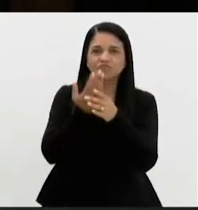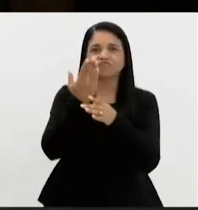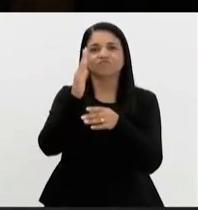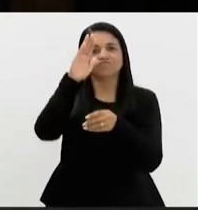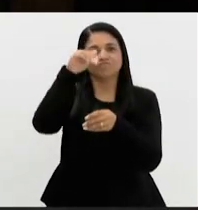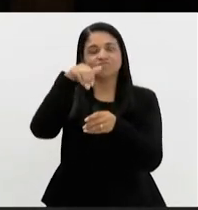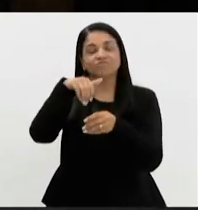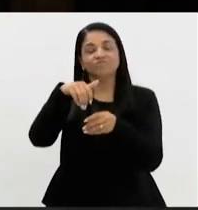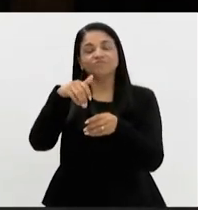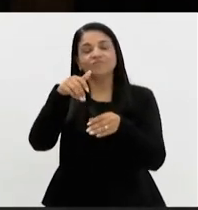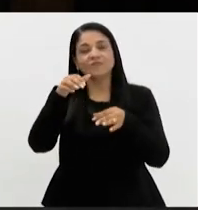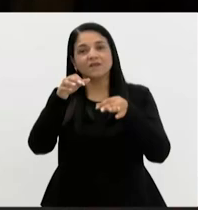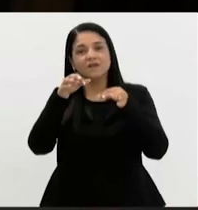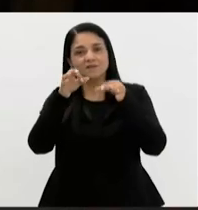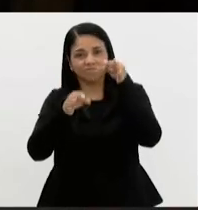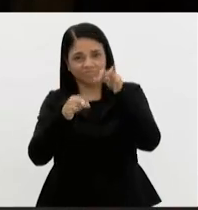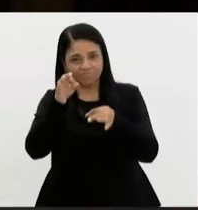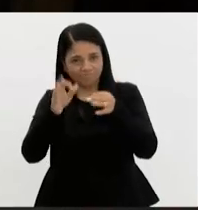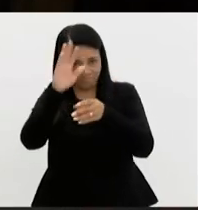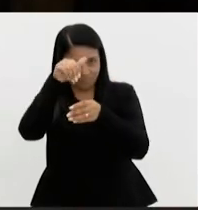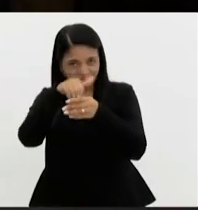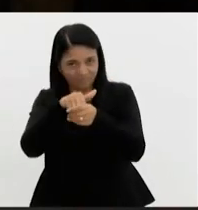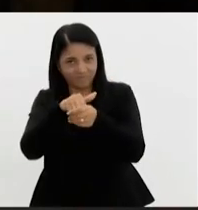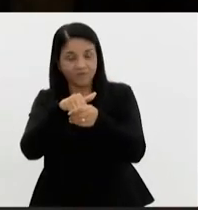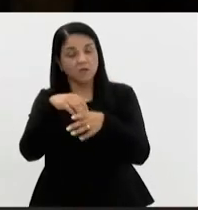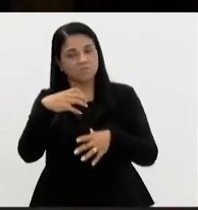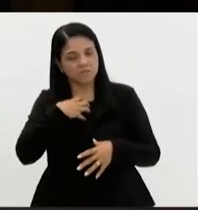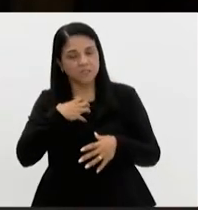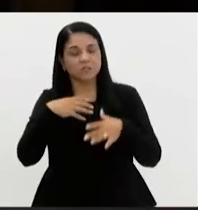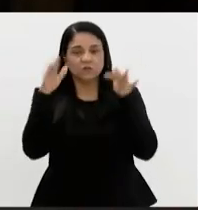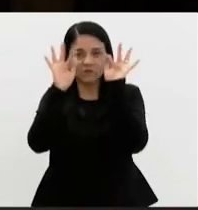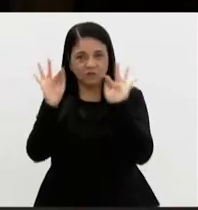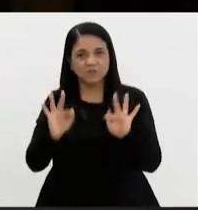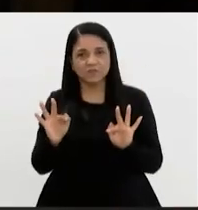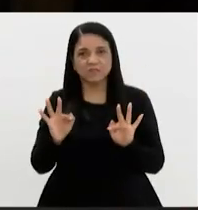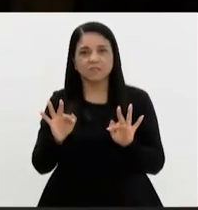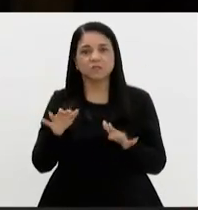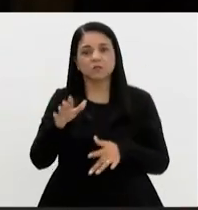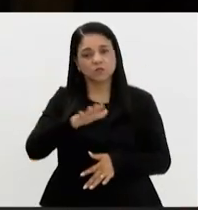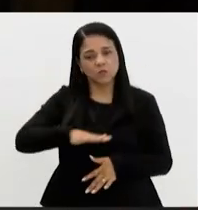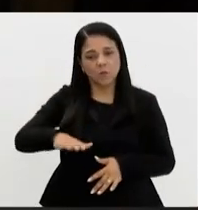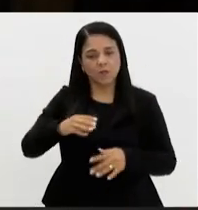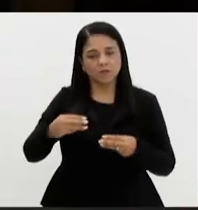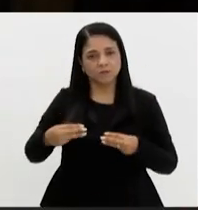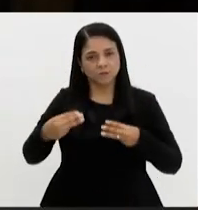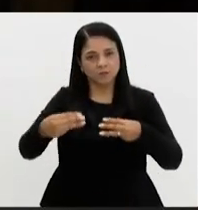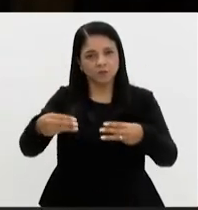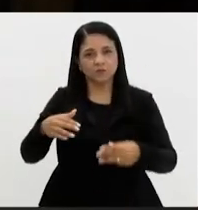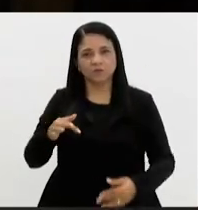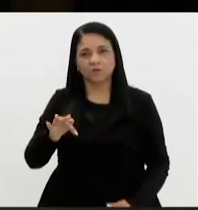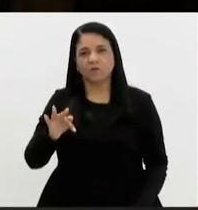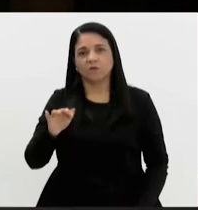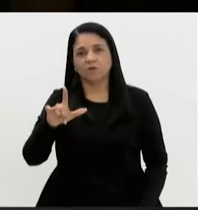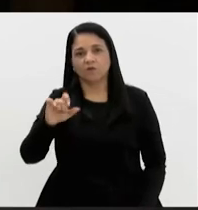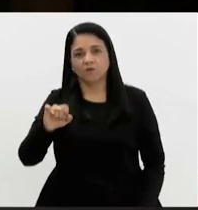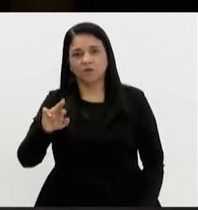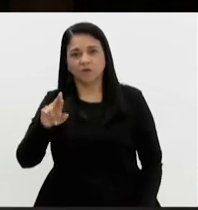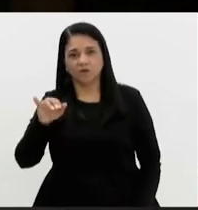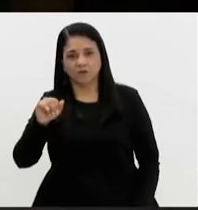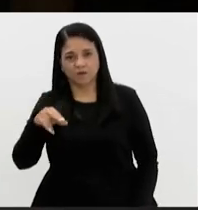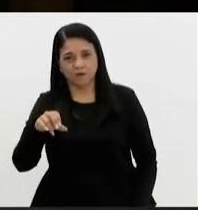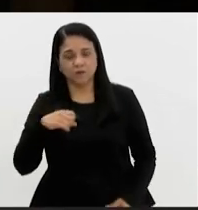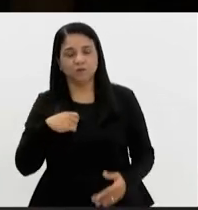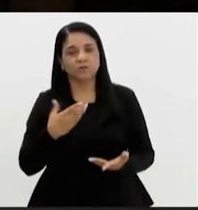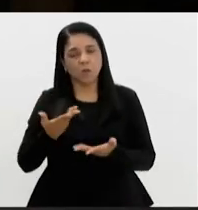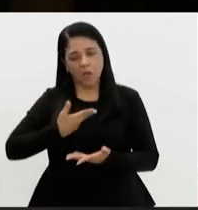fico muito feliz de estar num num ambiente com o ministro Floriano que é um um amigo pelas parcerias que